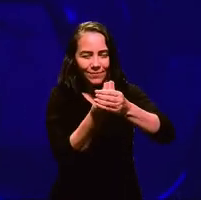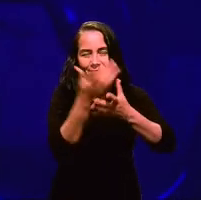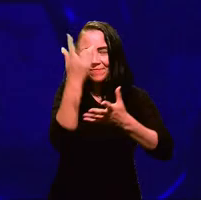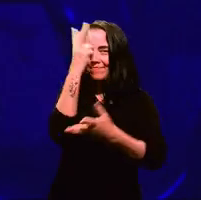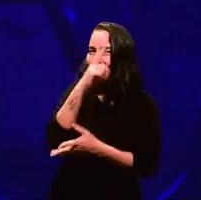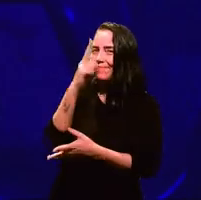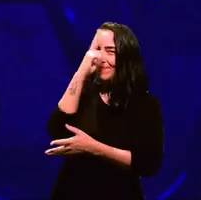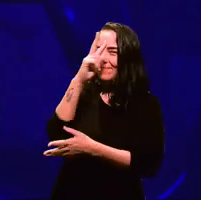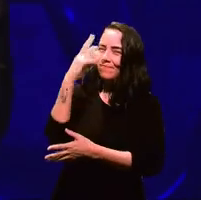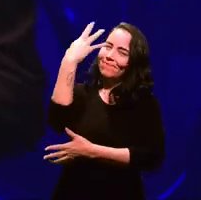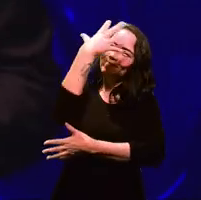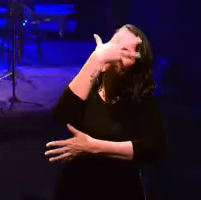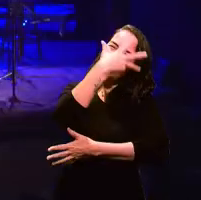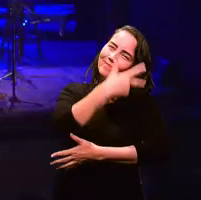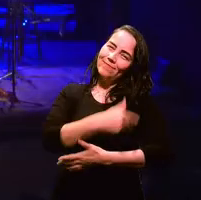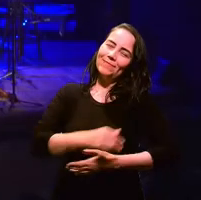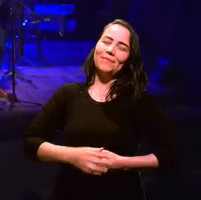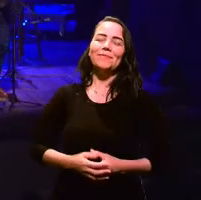bela história.